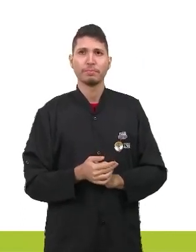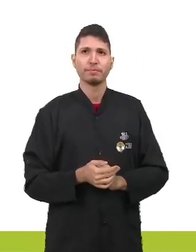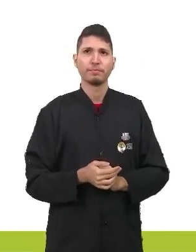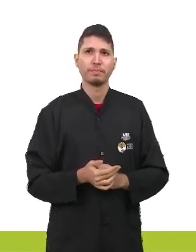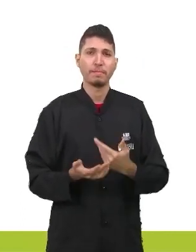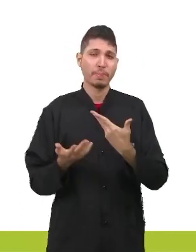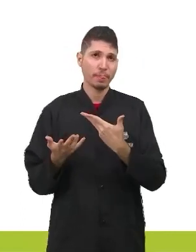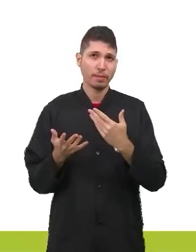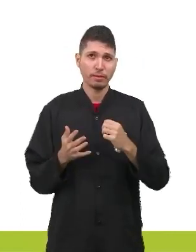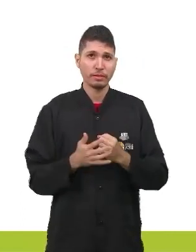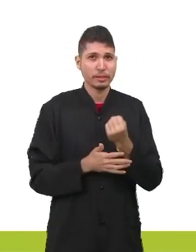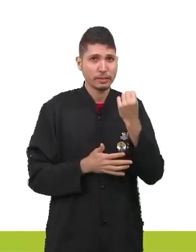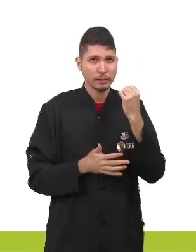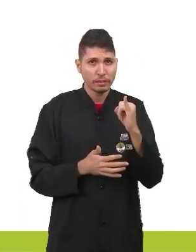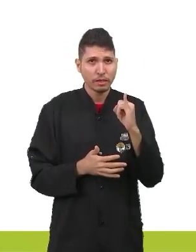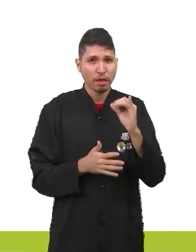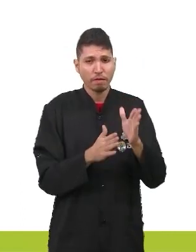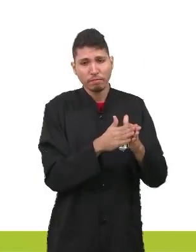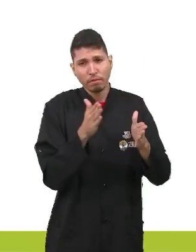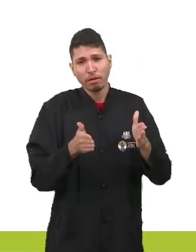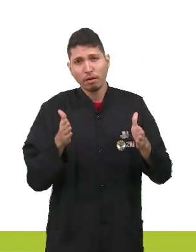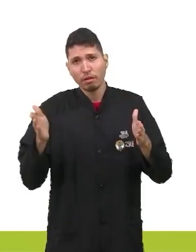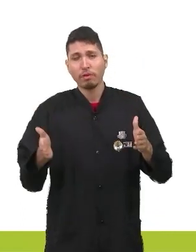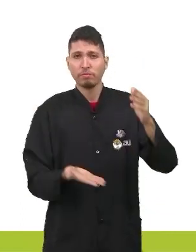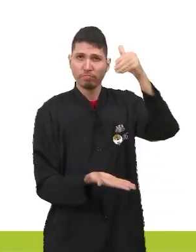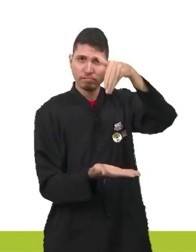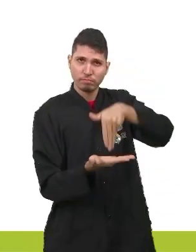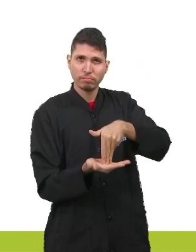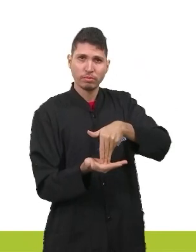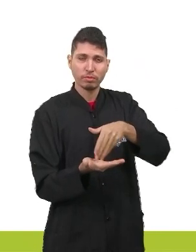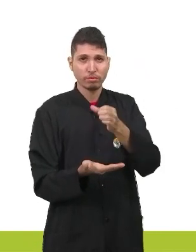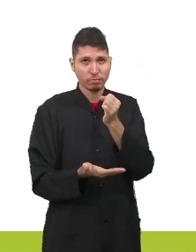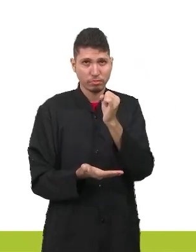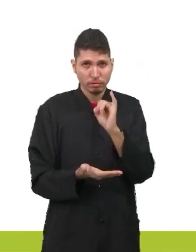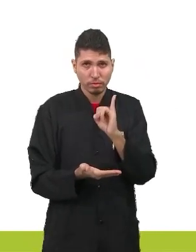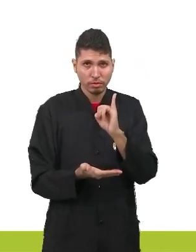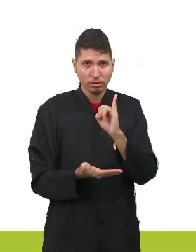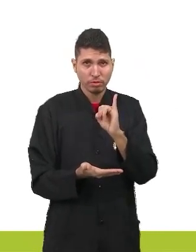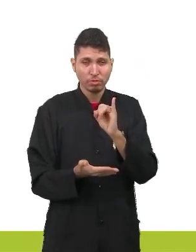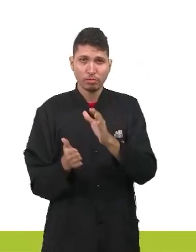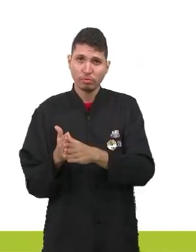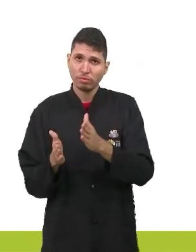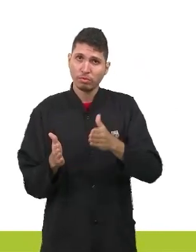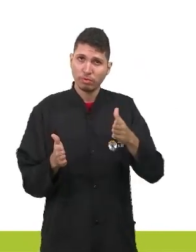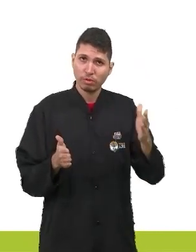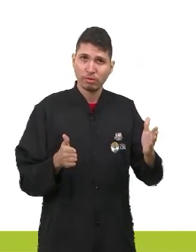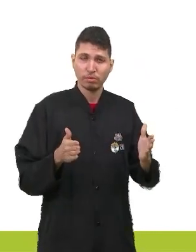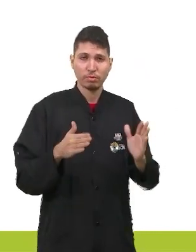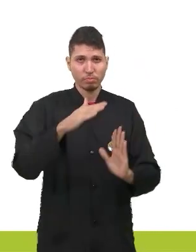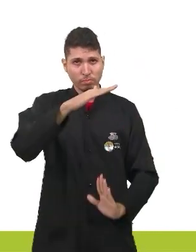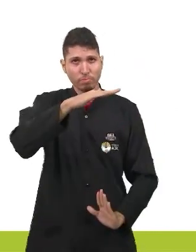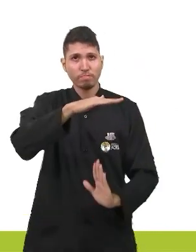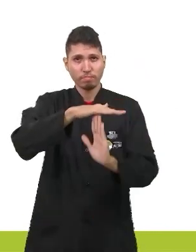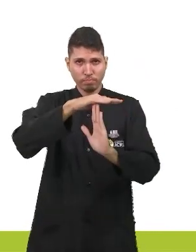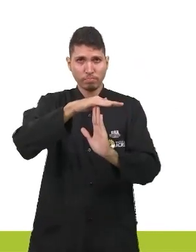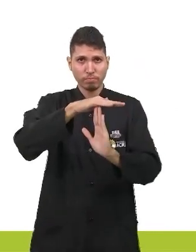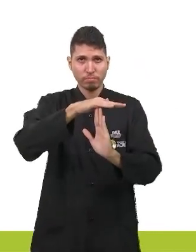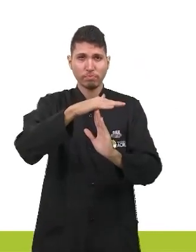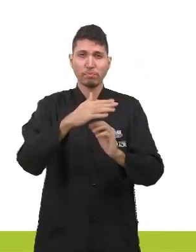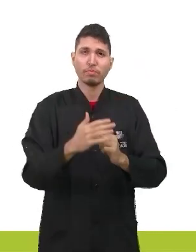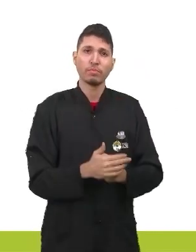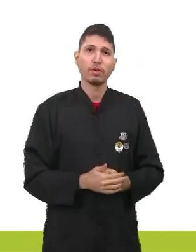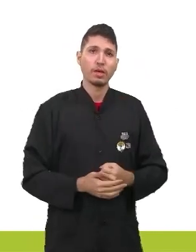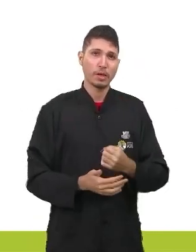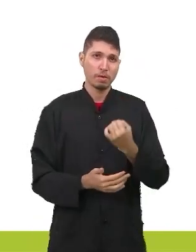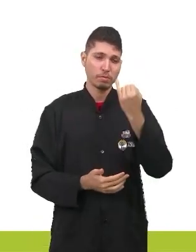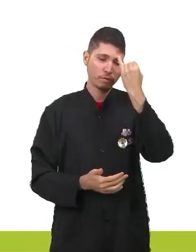vendo? Quando a função é crescente, mínimo. Quando a função é decrescente, máximo, tá bom? Então é uma ideia bem legal de